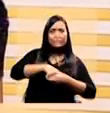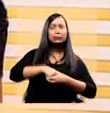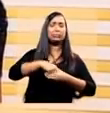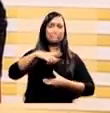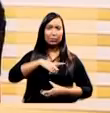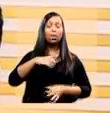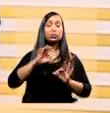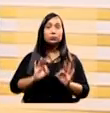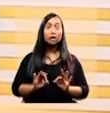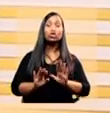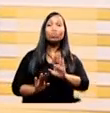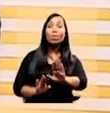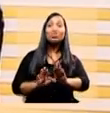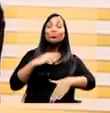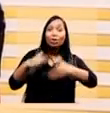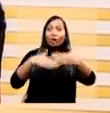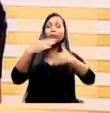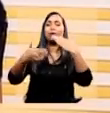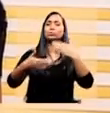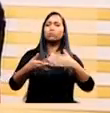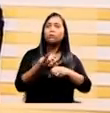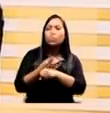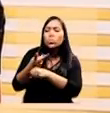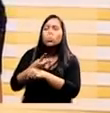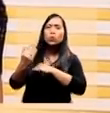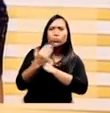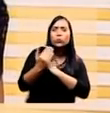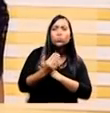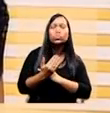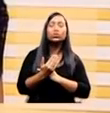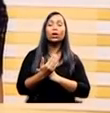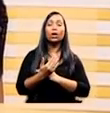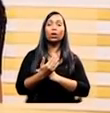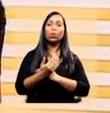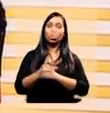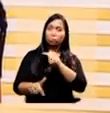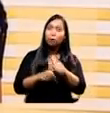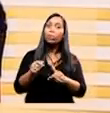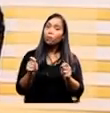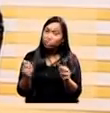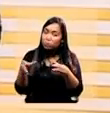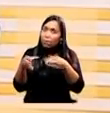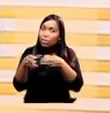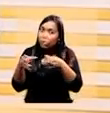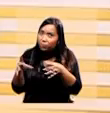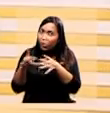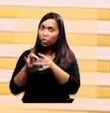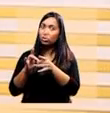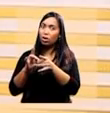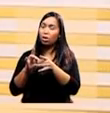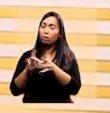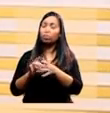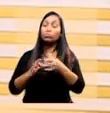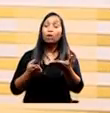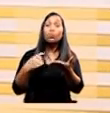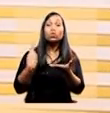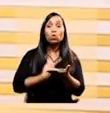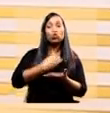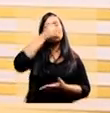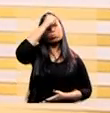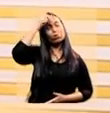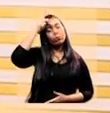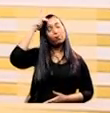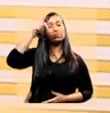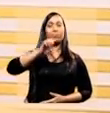está instalada sim, mas com o avanço dessa procura de ajuda, o serviço tem que se fechar. Então, o